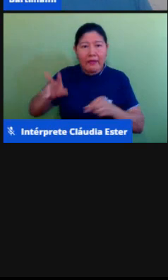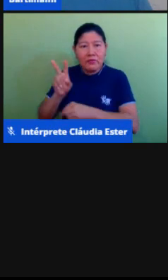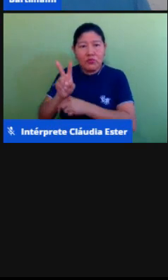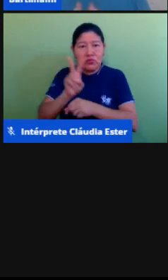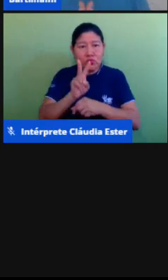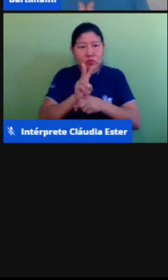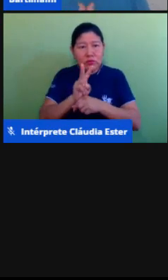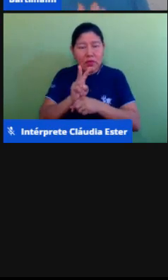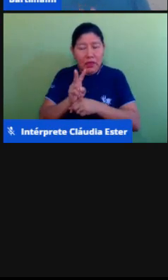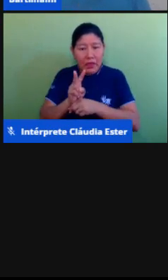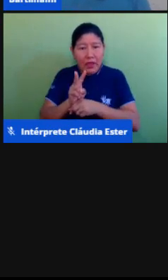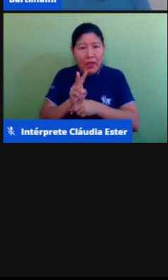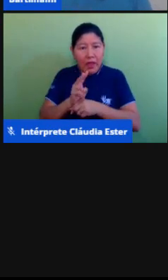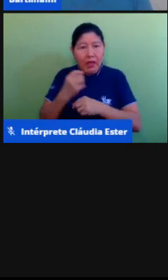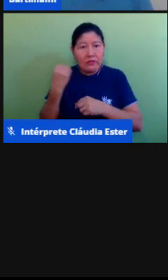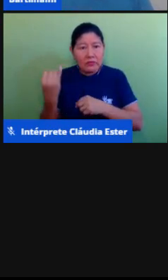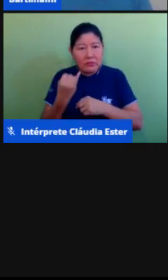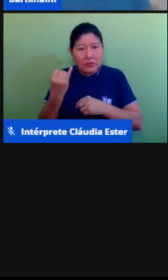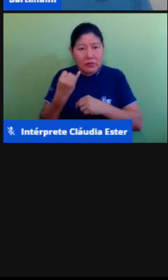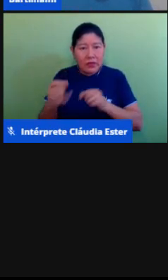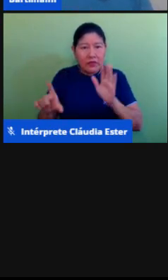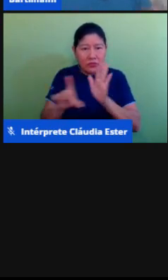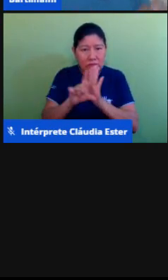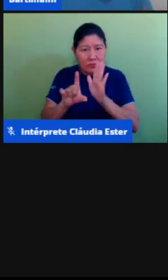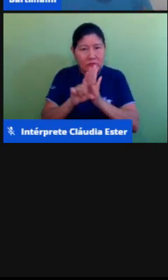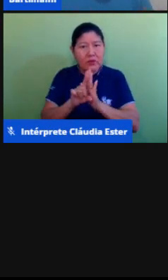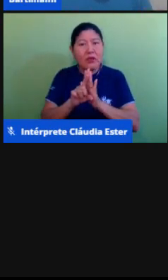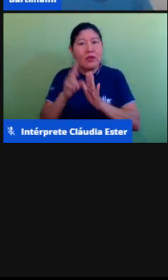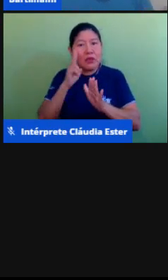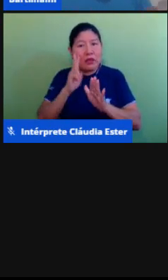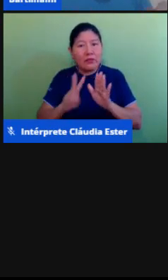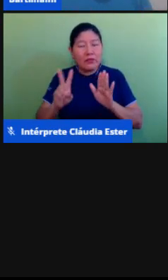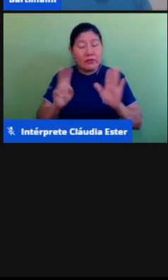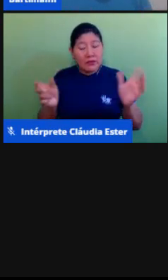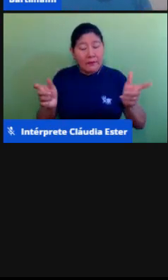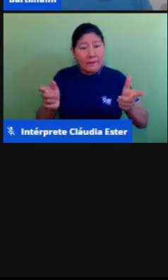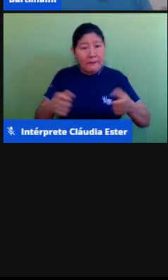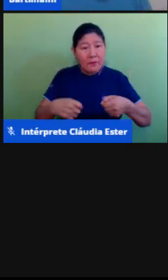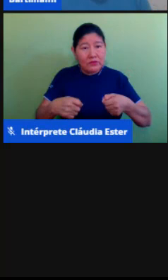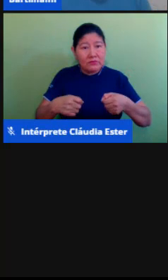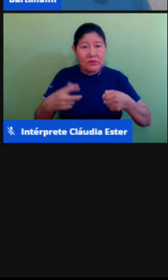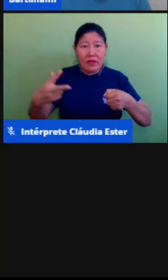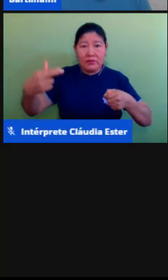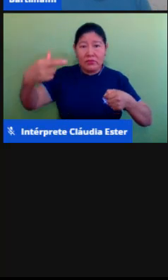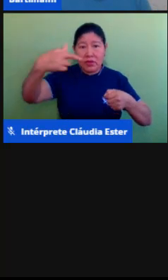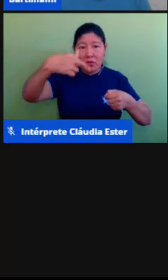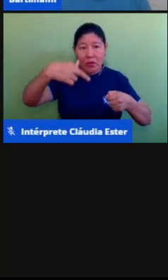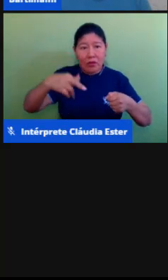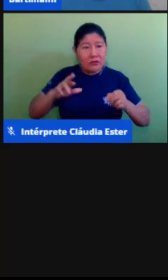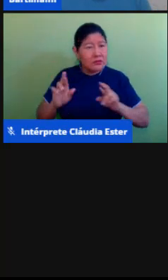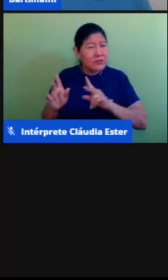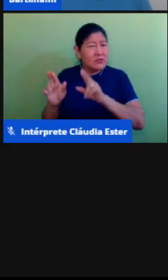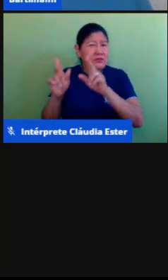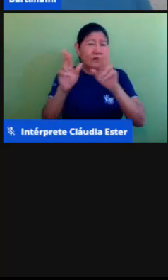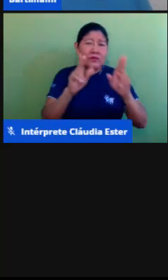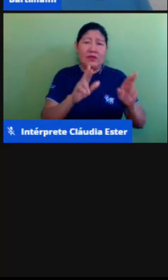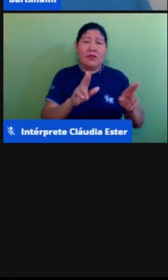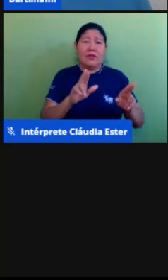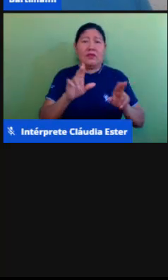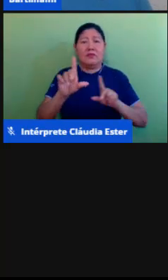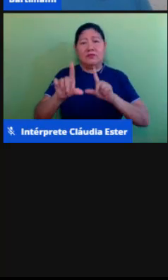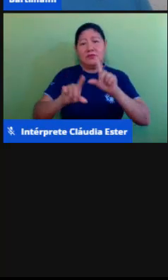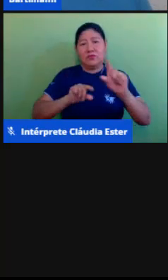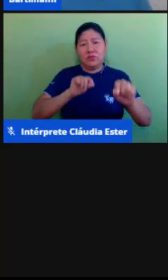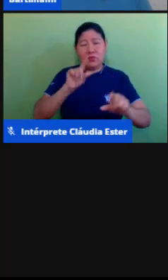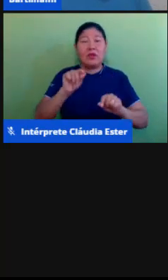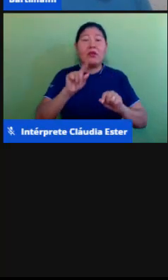permanente, etc. Percebam aqui, você tem várias possibilidades de recortes territoriais, tá?